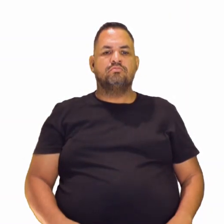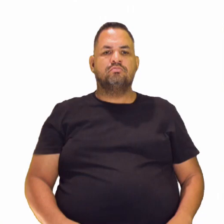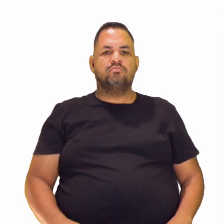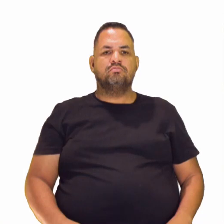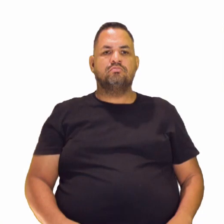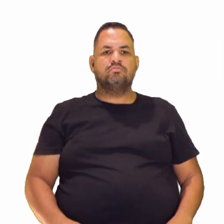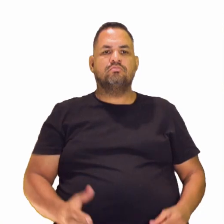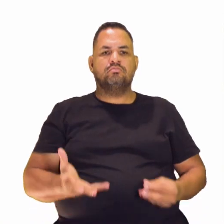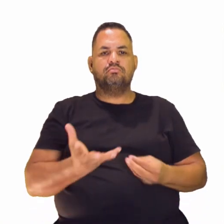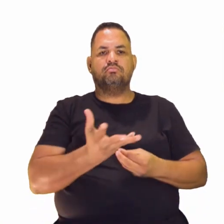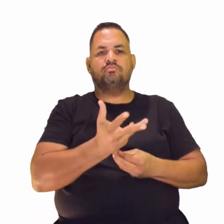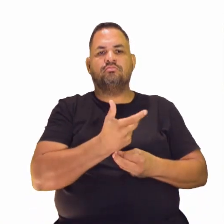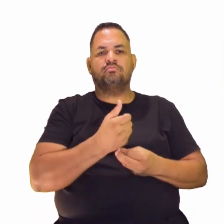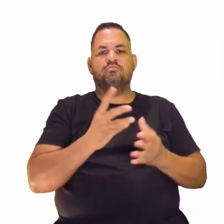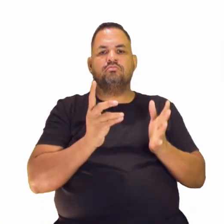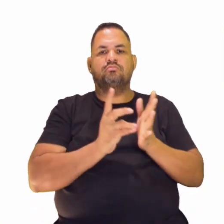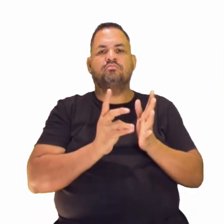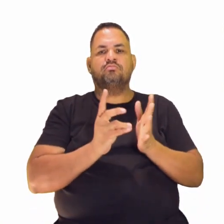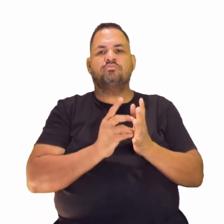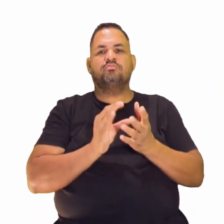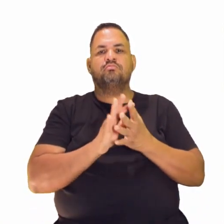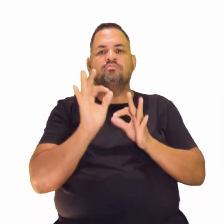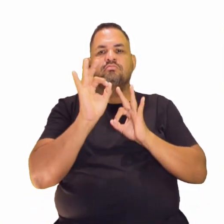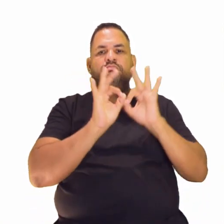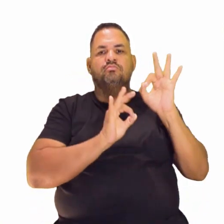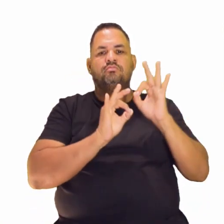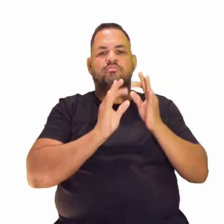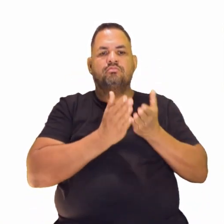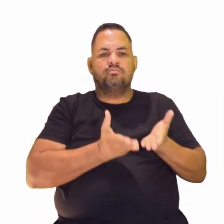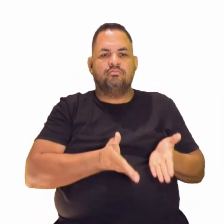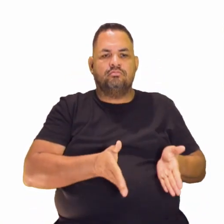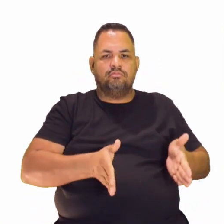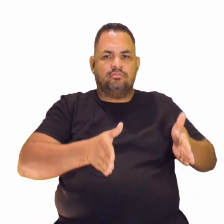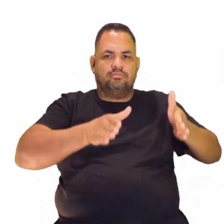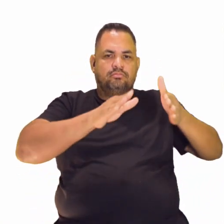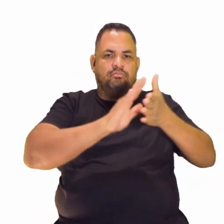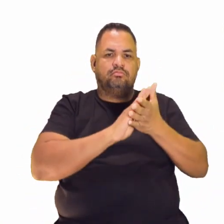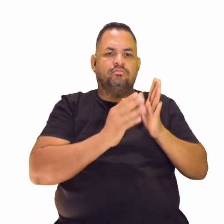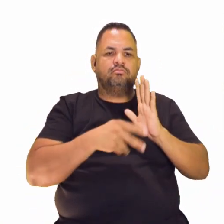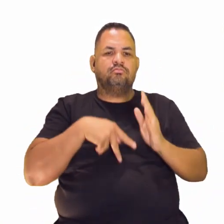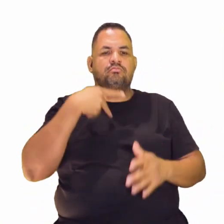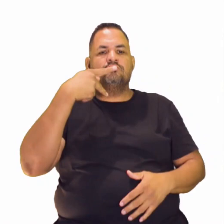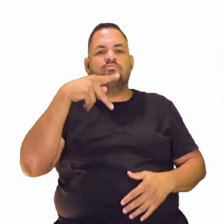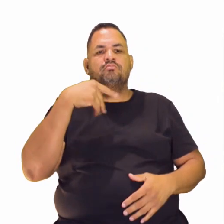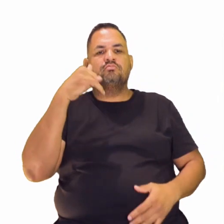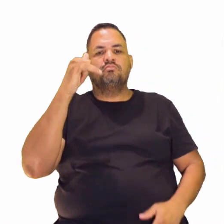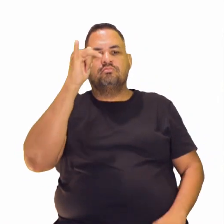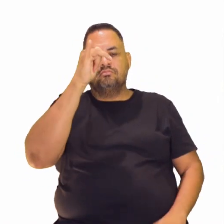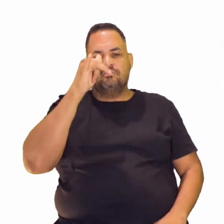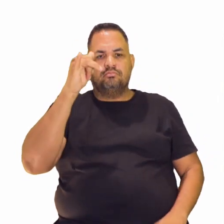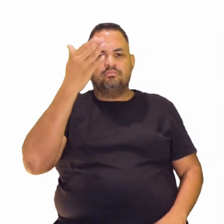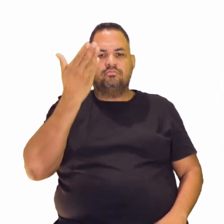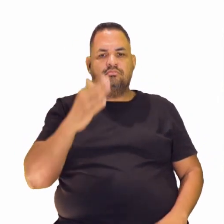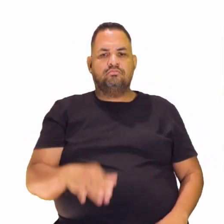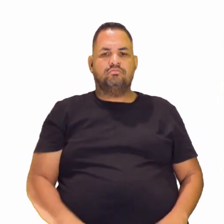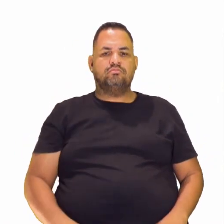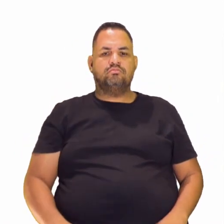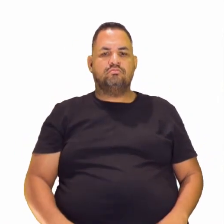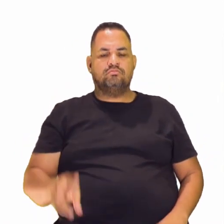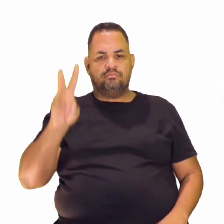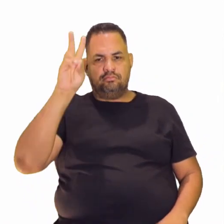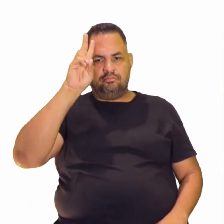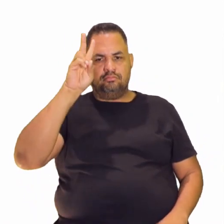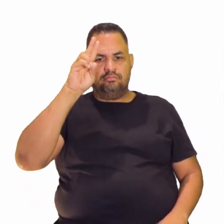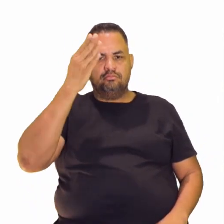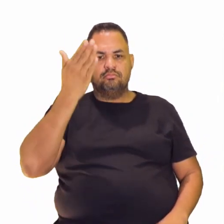Nas artes indígenas, as formas de barro contam histórias. Então, vocês estão vendo aqui no